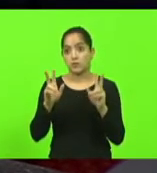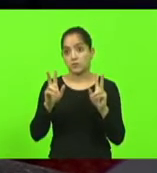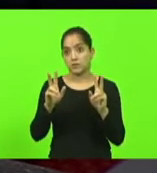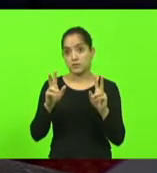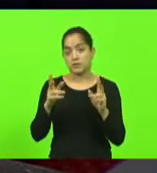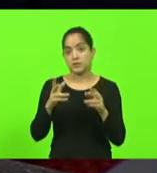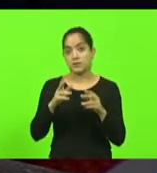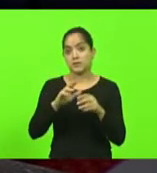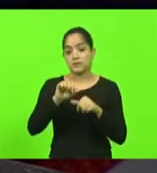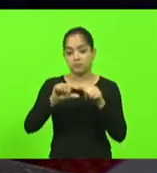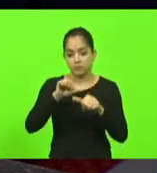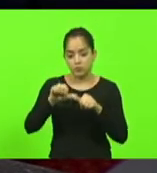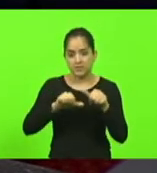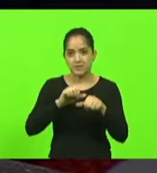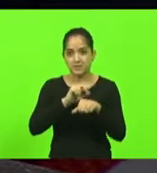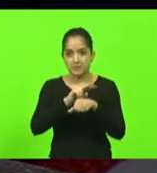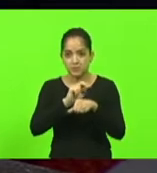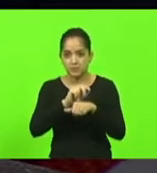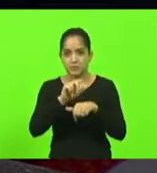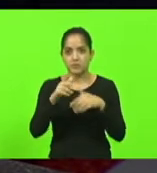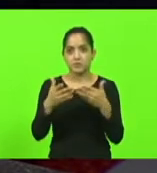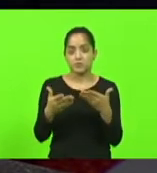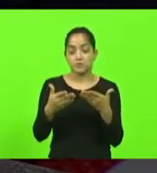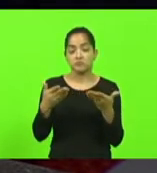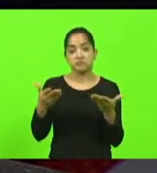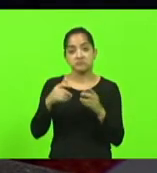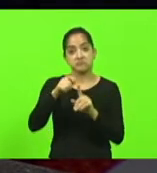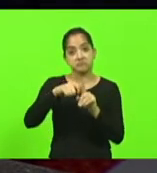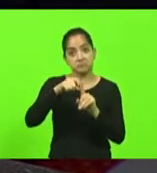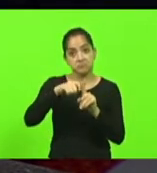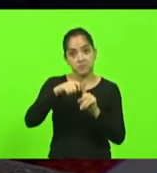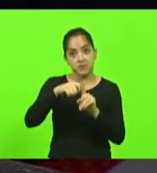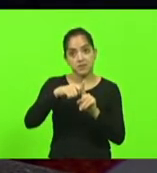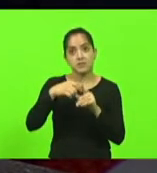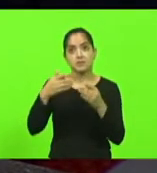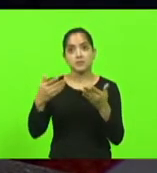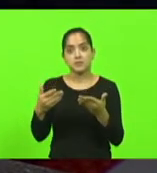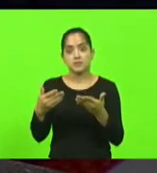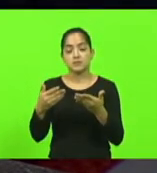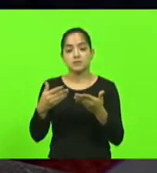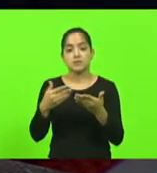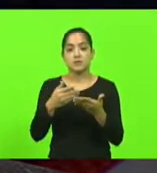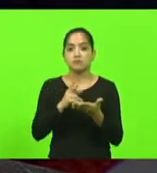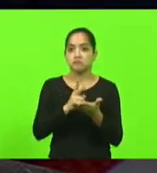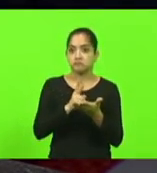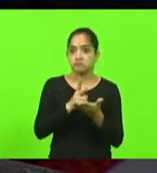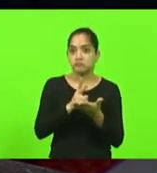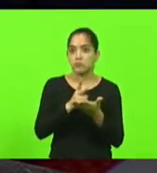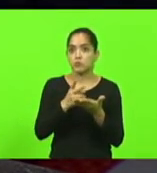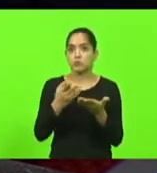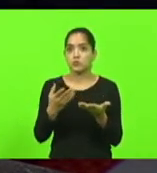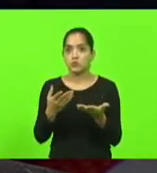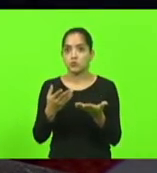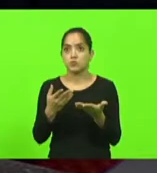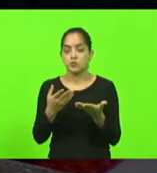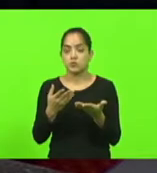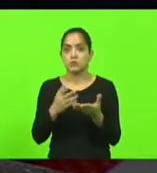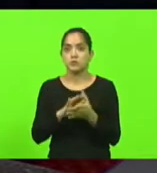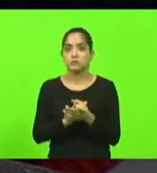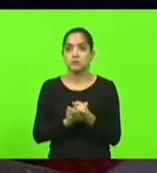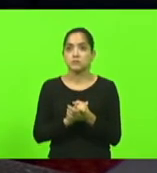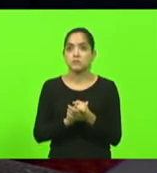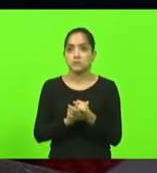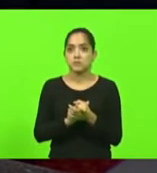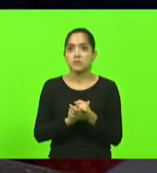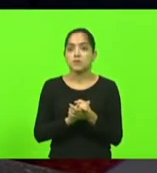Delta. Talvez pelo menos esse mês aí, senhor presidente, já que eu acho que tem funcionado bem, inclusive com